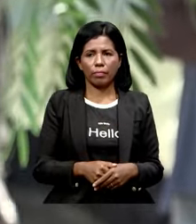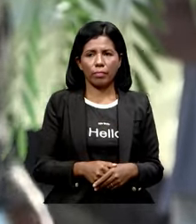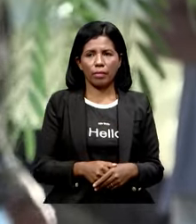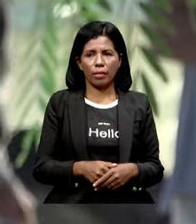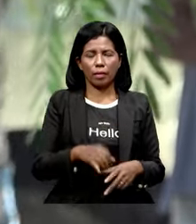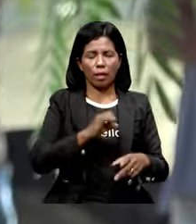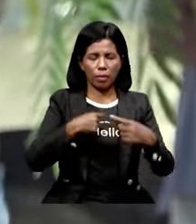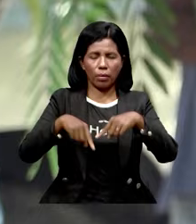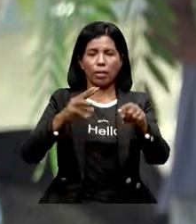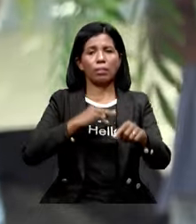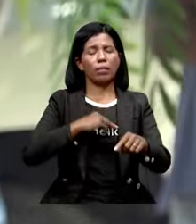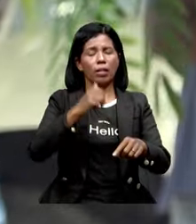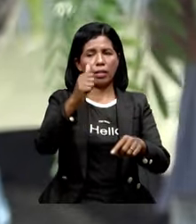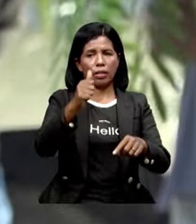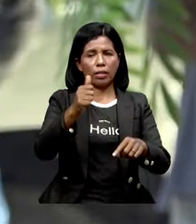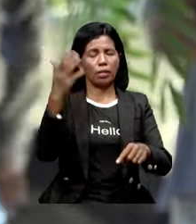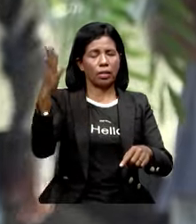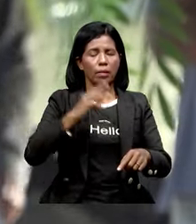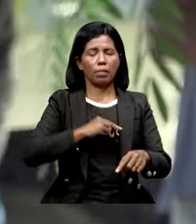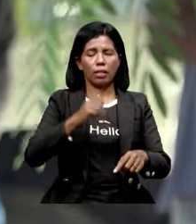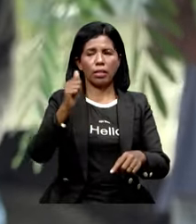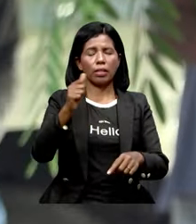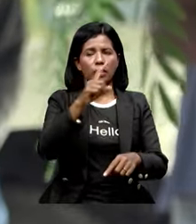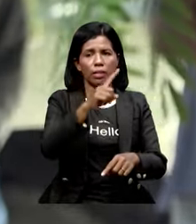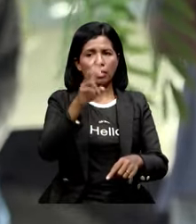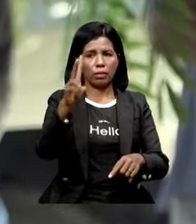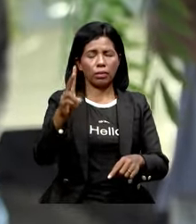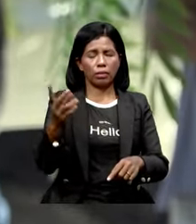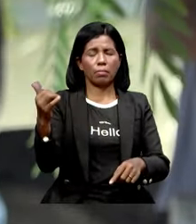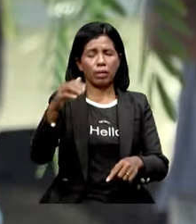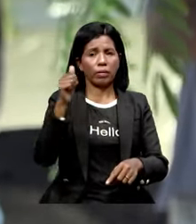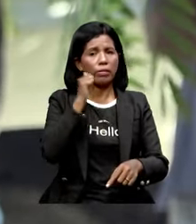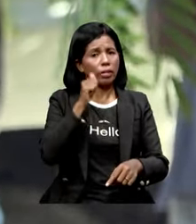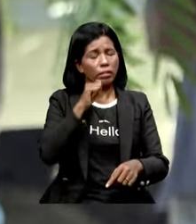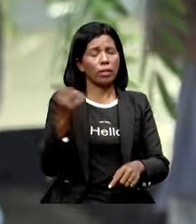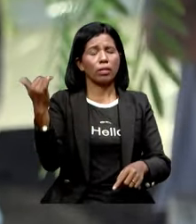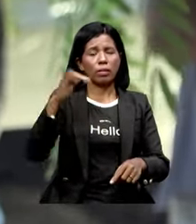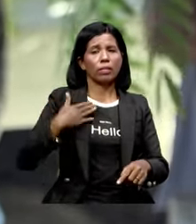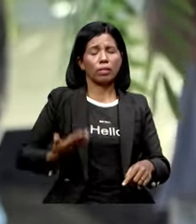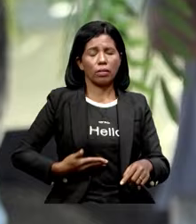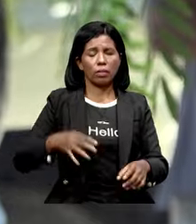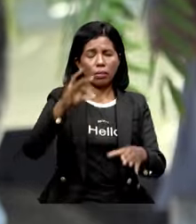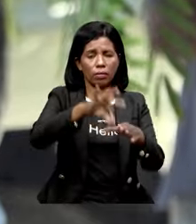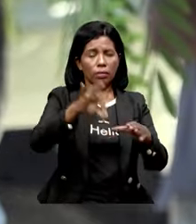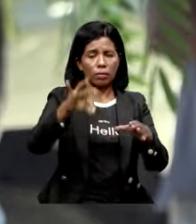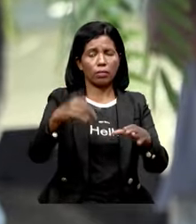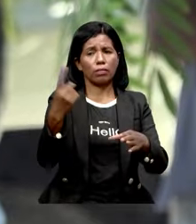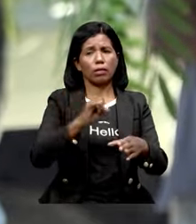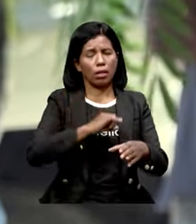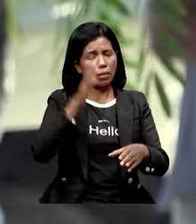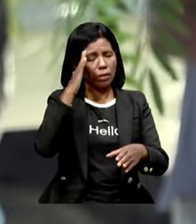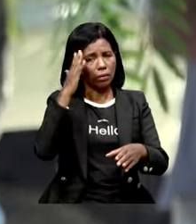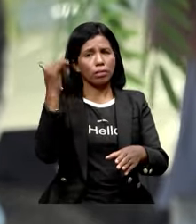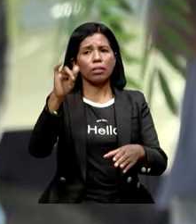kanuba maliana ya maliana satu maliana dua senhora sirat mai natarlar pave masimo sanesa ya ho nuin kata senhora